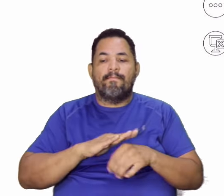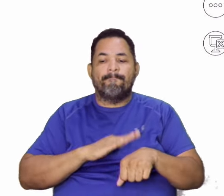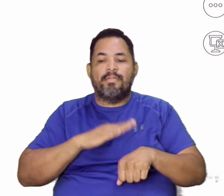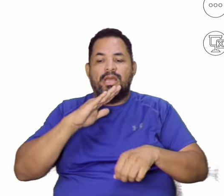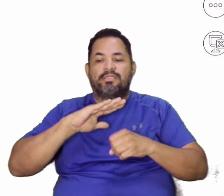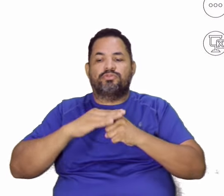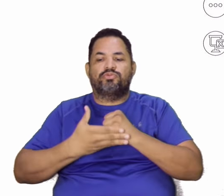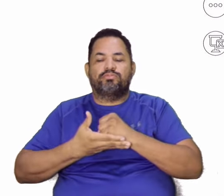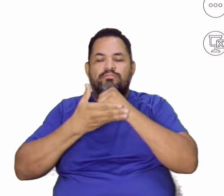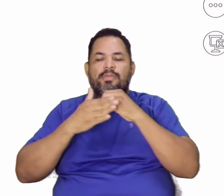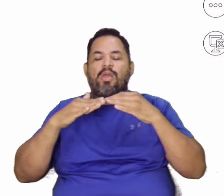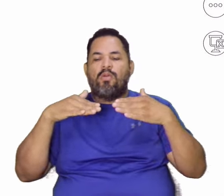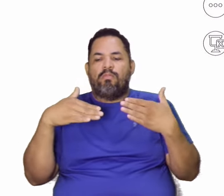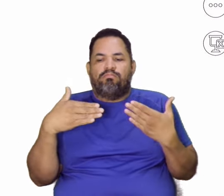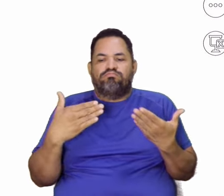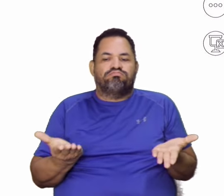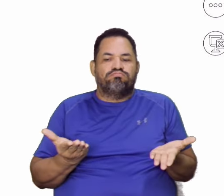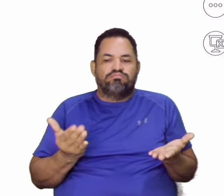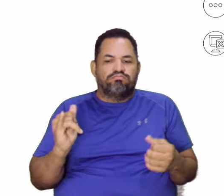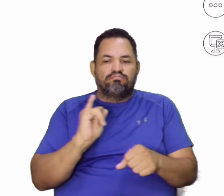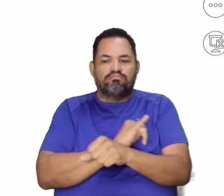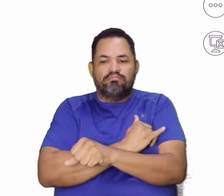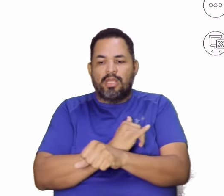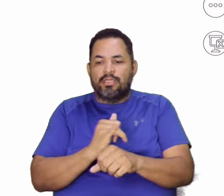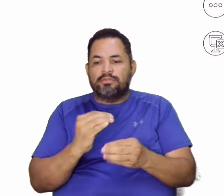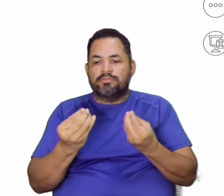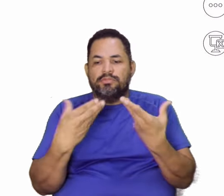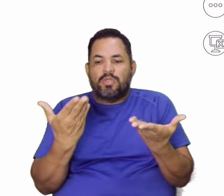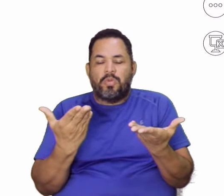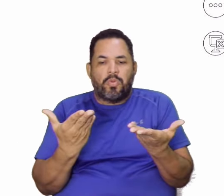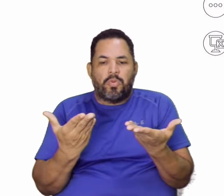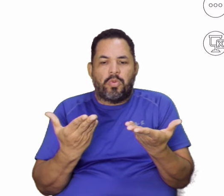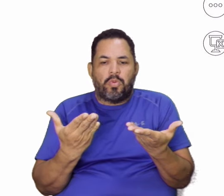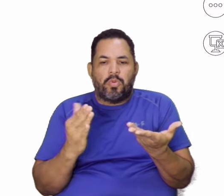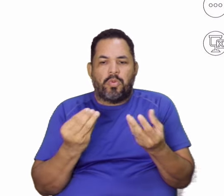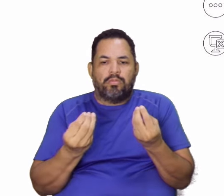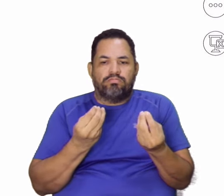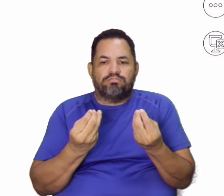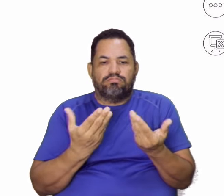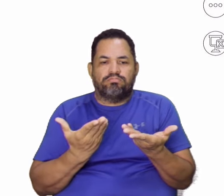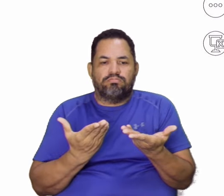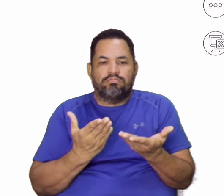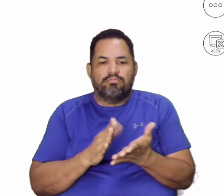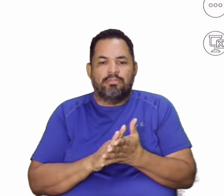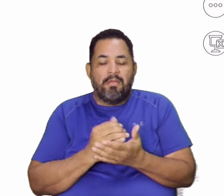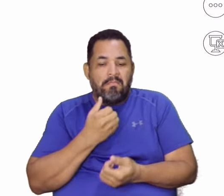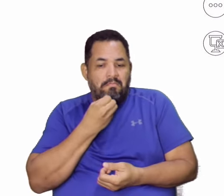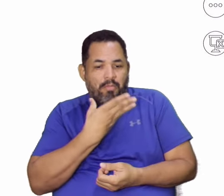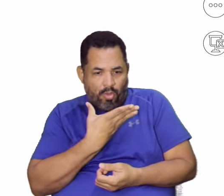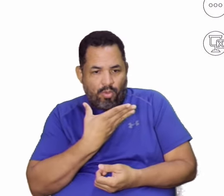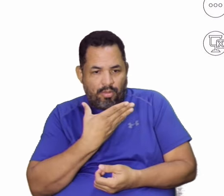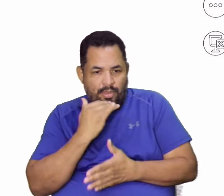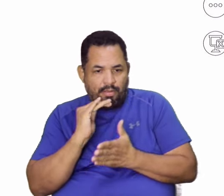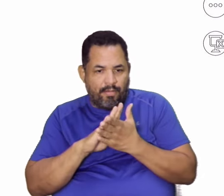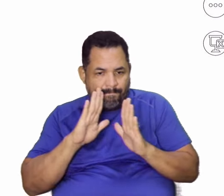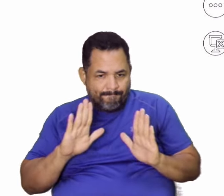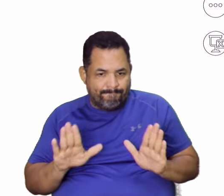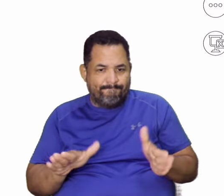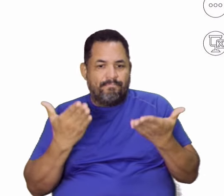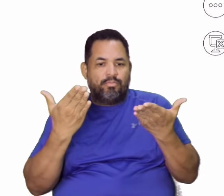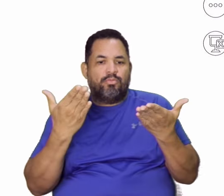sustentáveis quais seriam essas estratégias ou qual é a estratégia que pode ser considerada eficaz